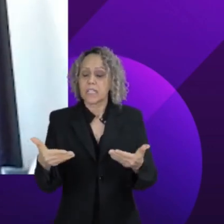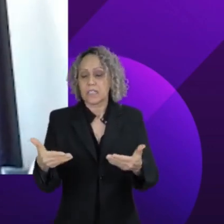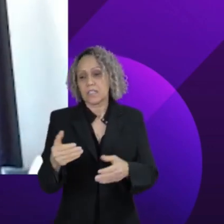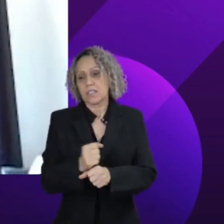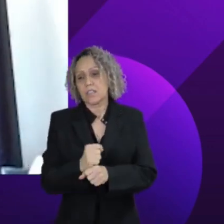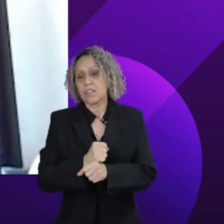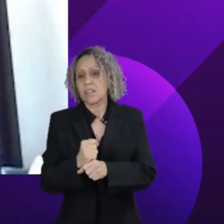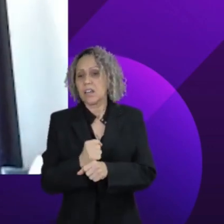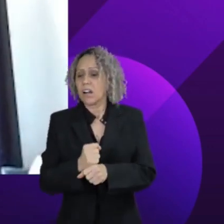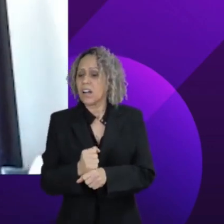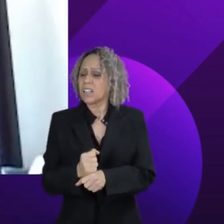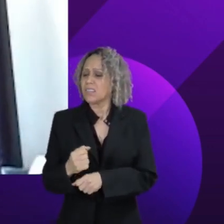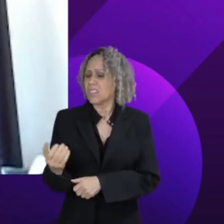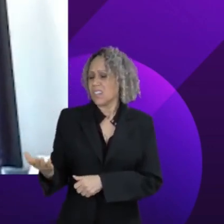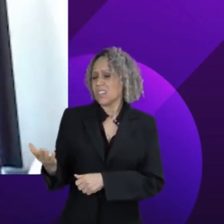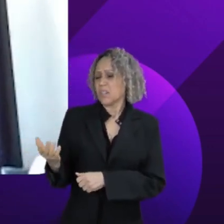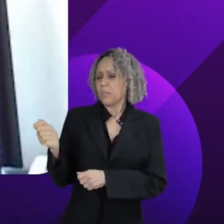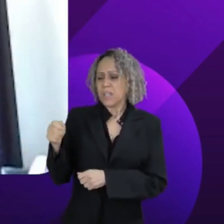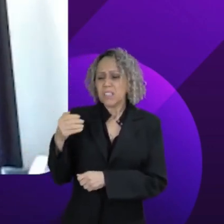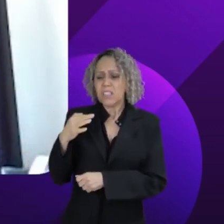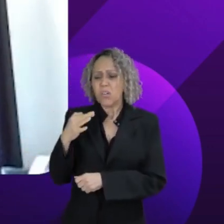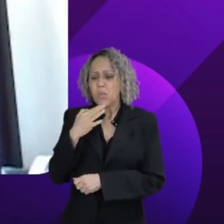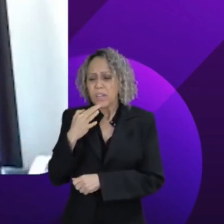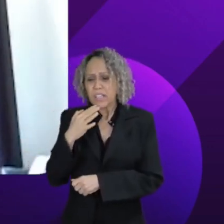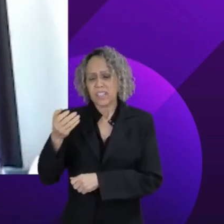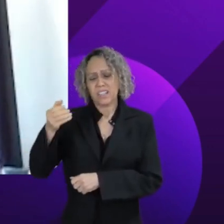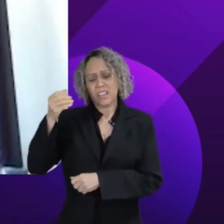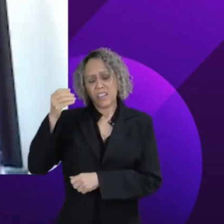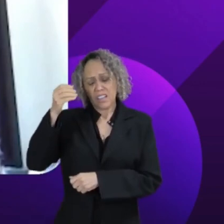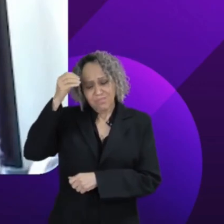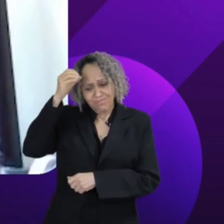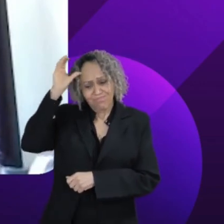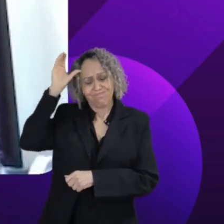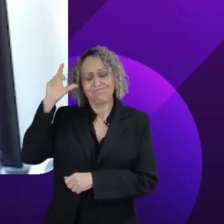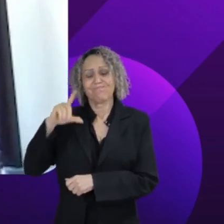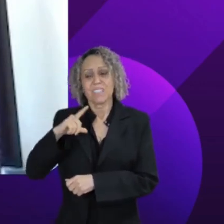do seu país, que dominem a história das suas cidades, para não